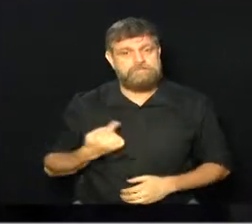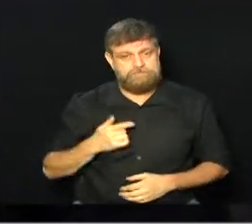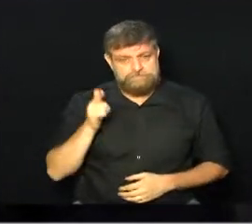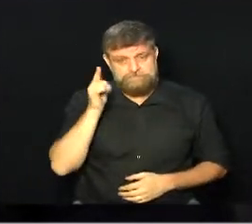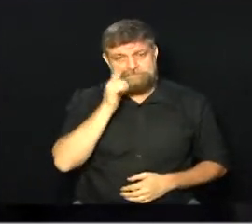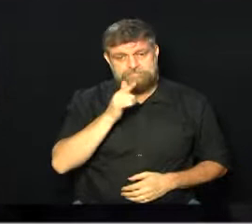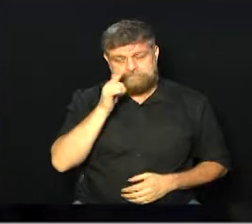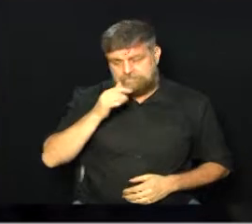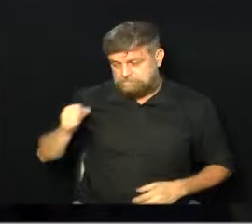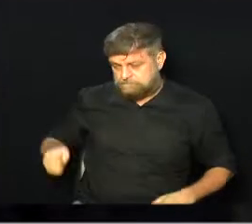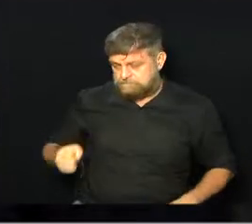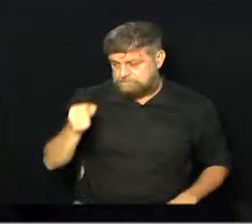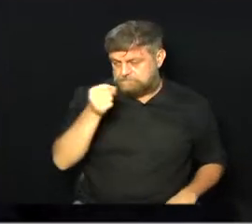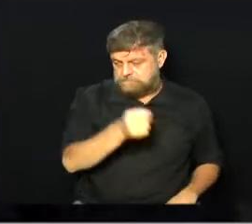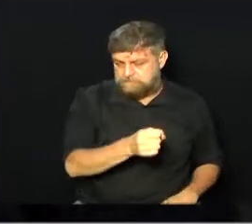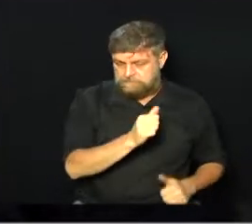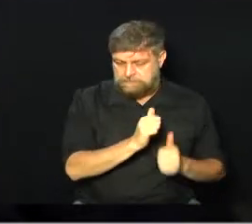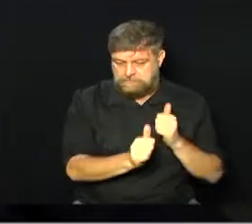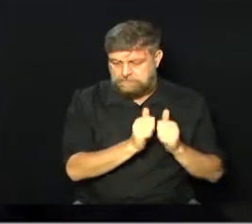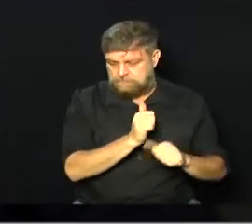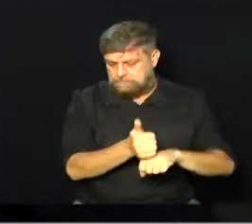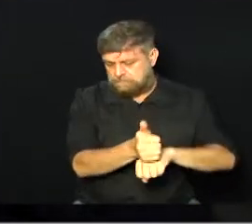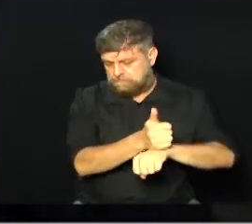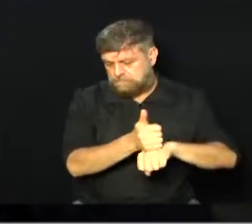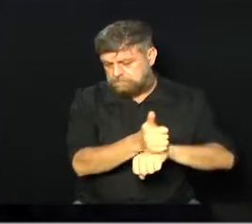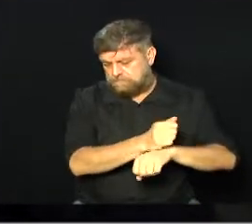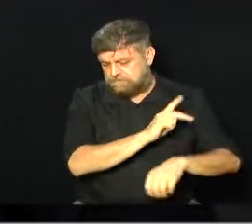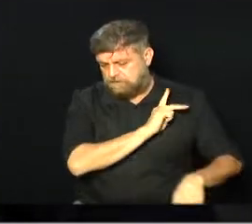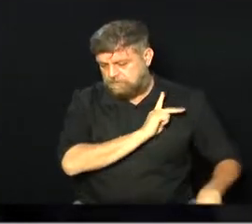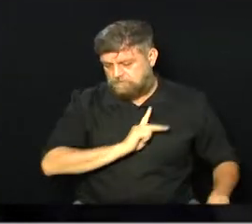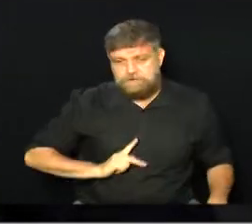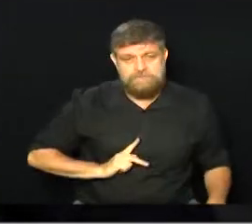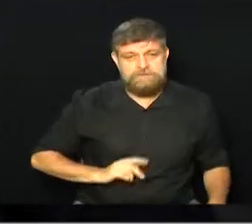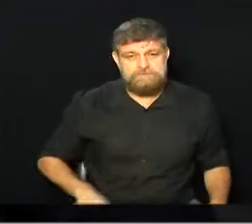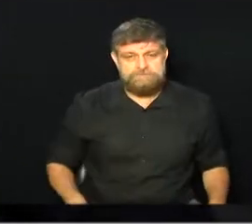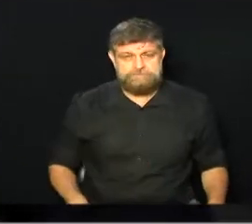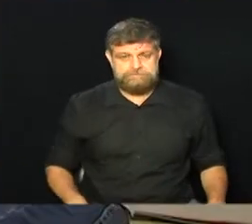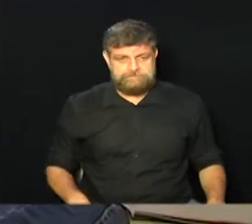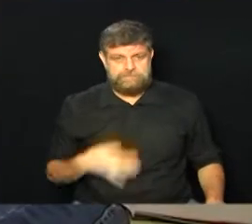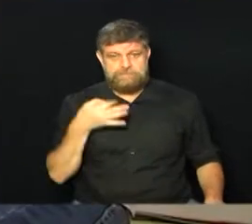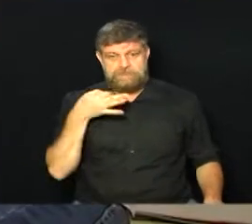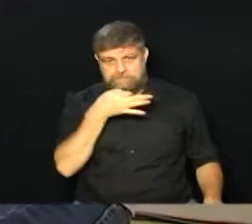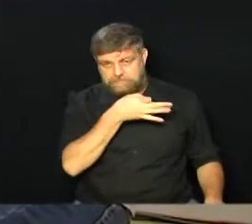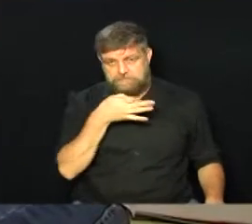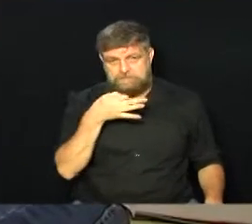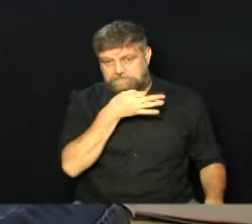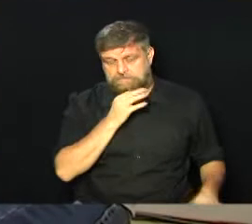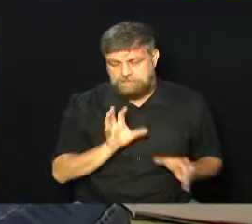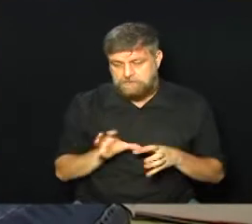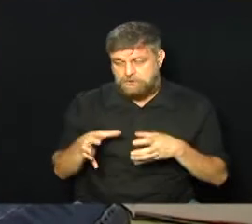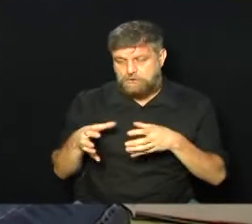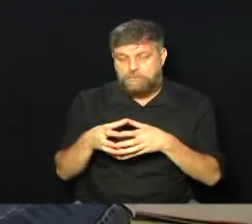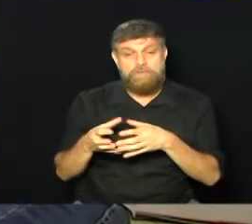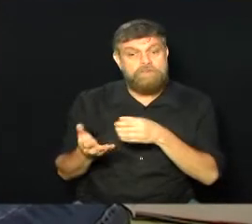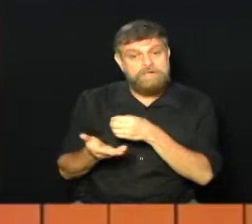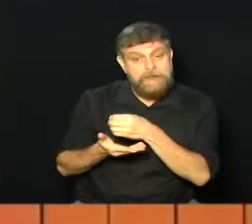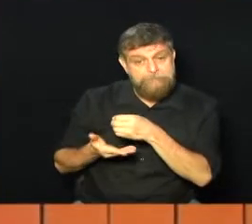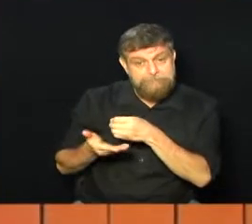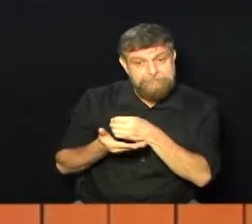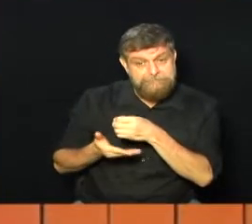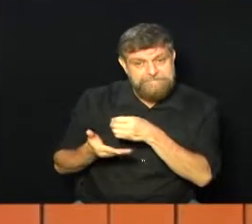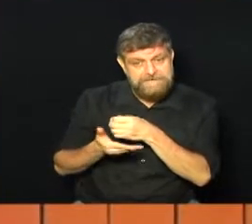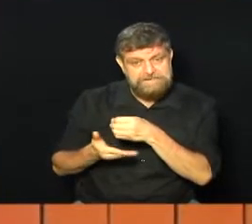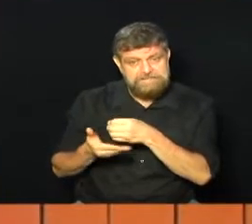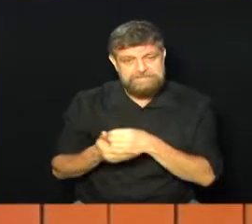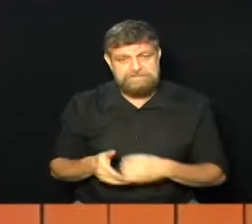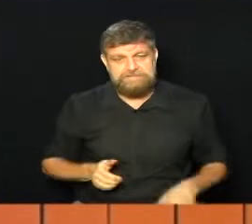colocar bons atletas no profissional da Ponte Preta. E a gente vai falar aqui bastante sobre categoria de base. Tenho certeza que